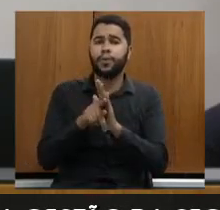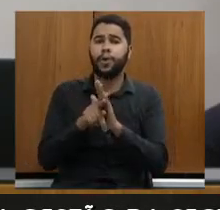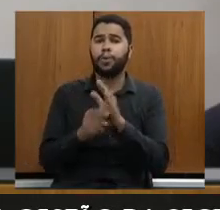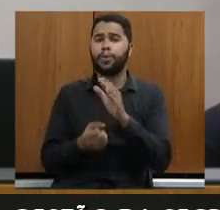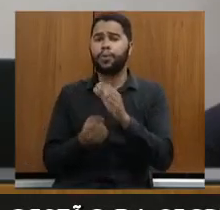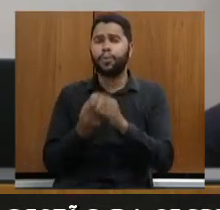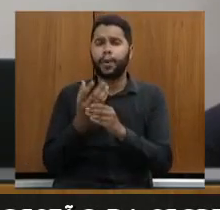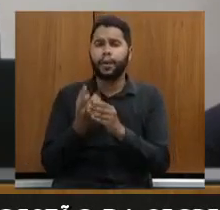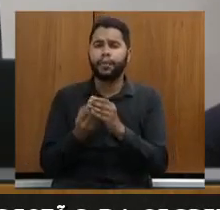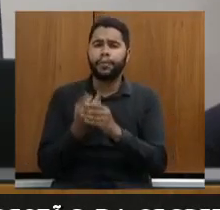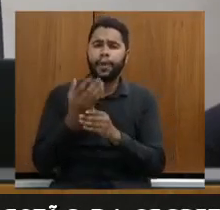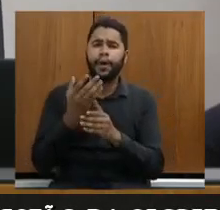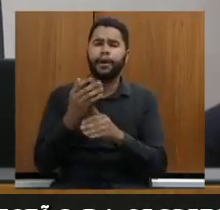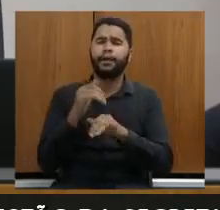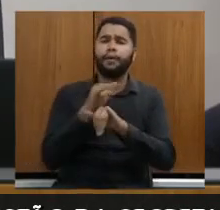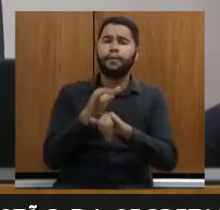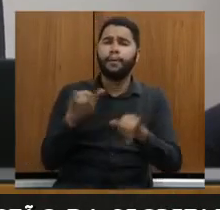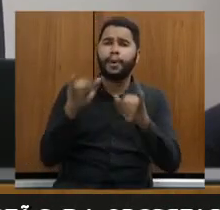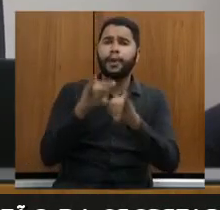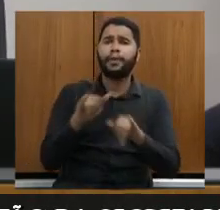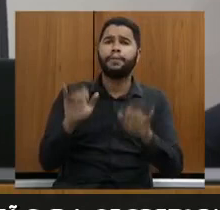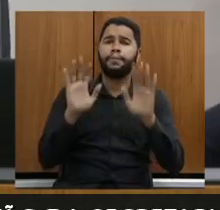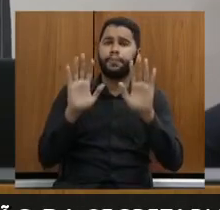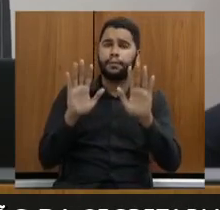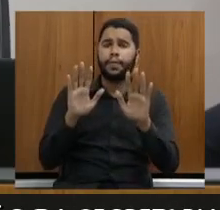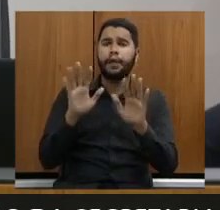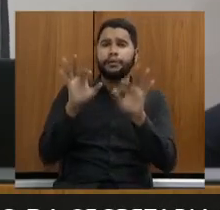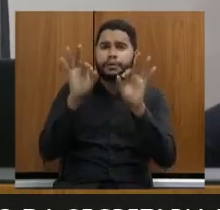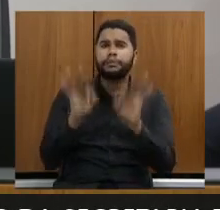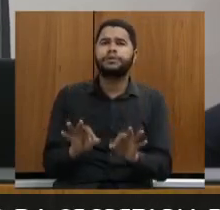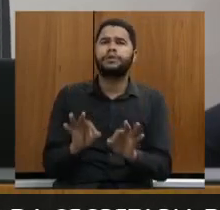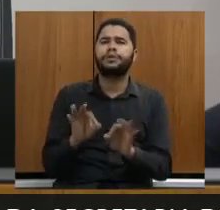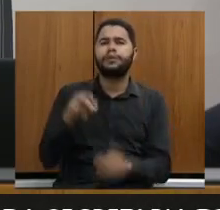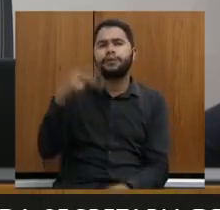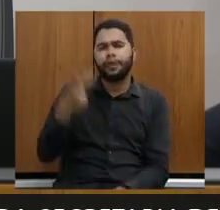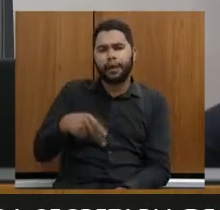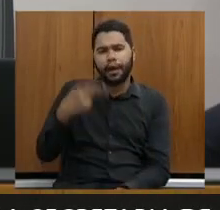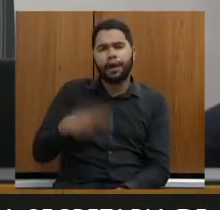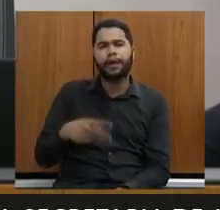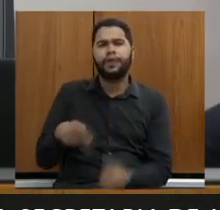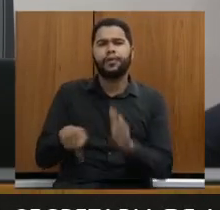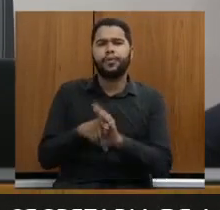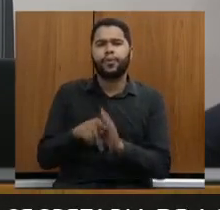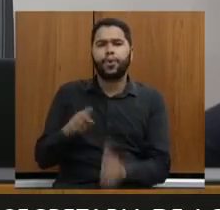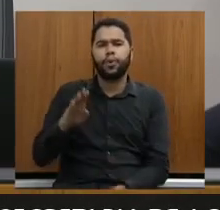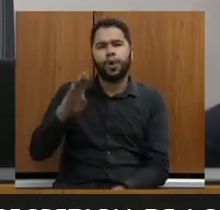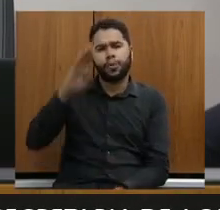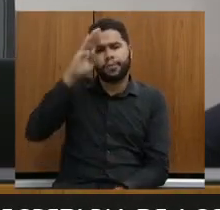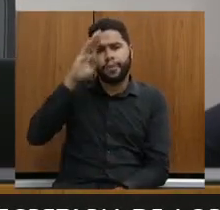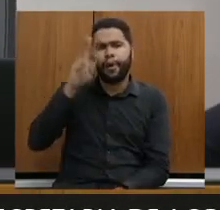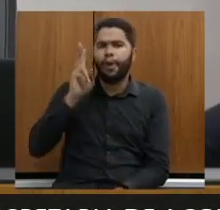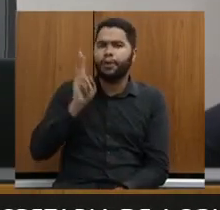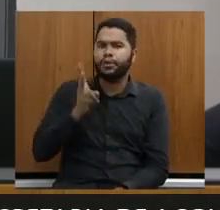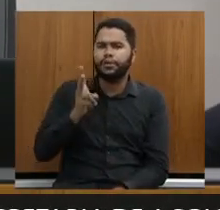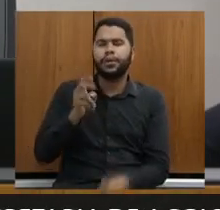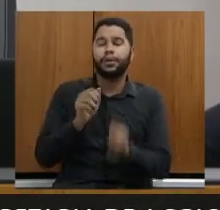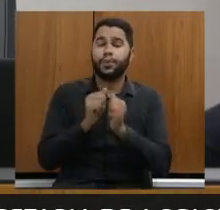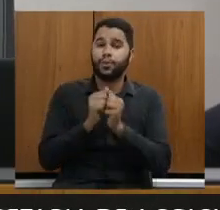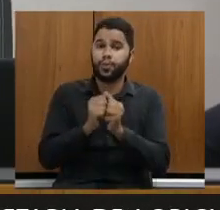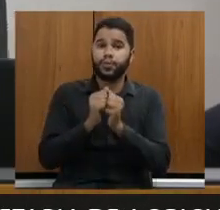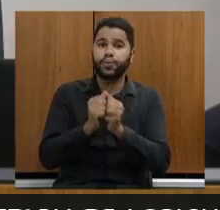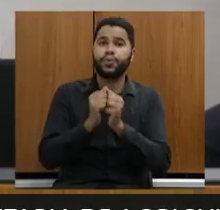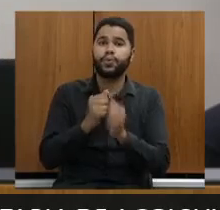não adianta ficarmos falando brigando mas senhora pode ter certeza que aqui tem um soldado que estará sempre do lado